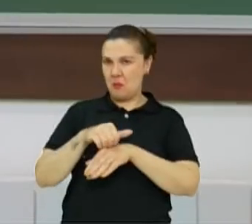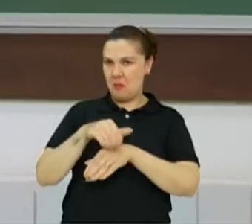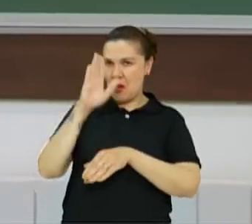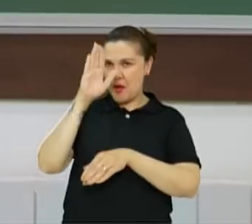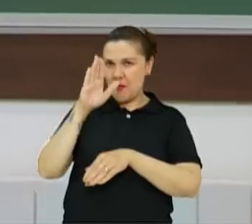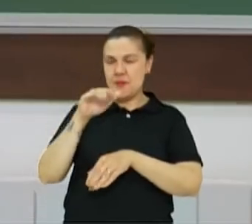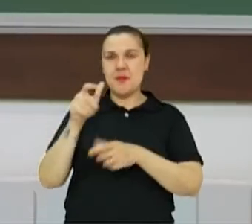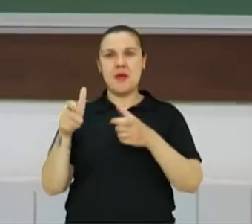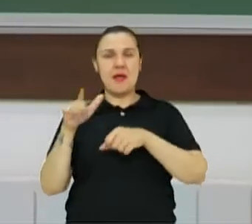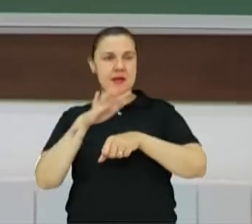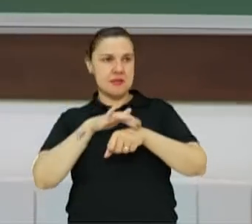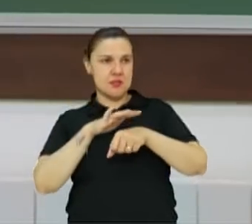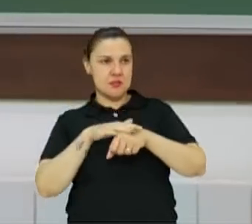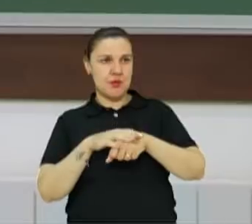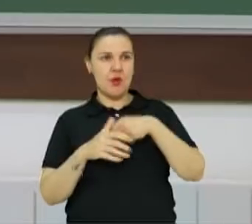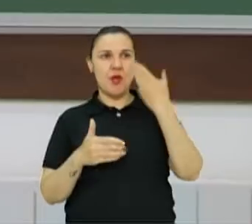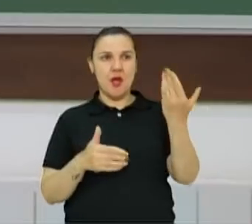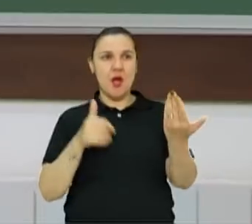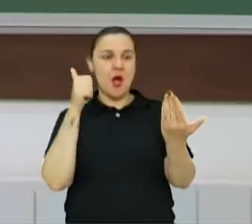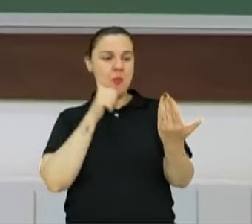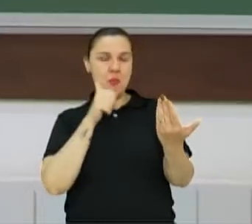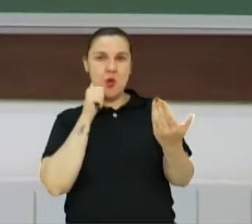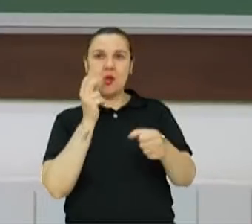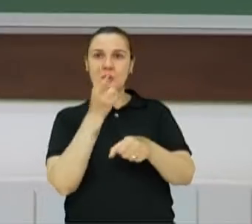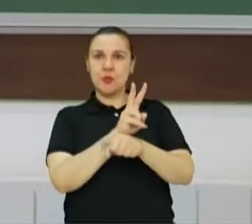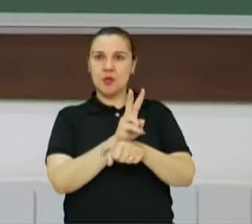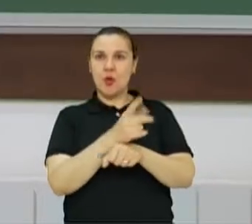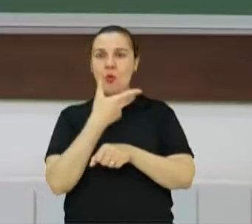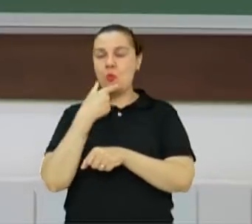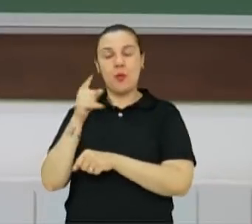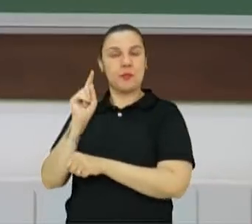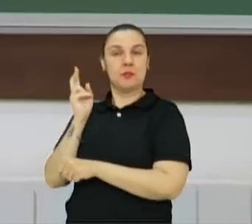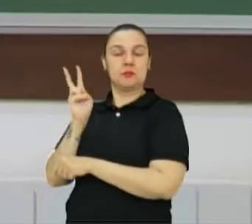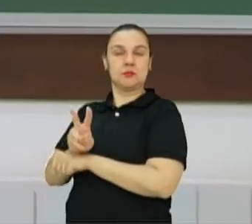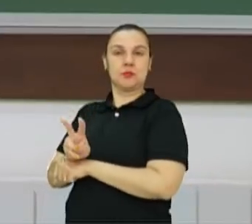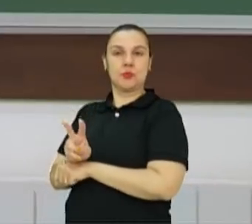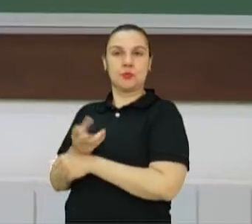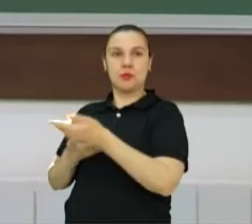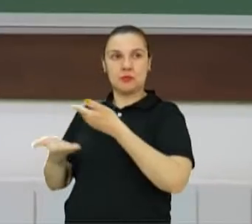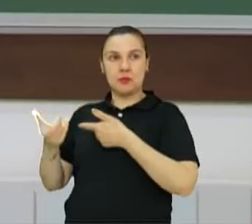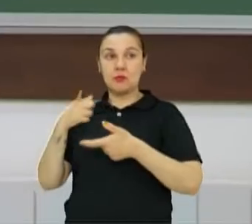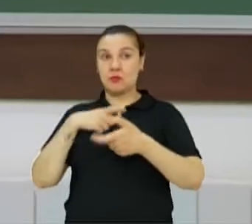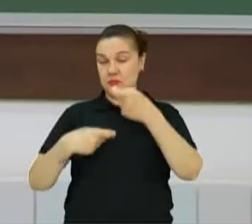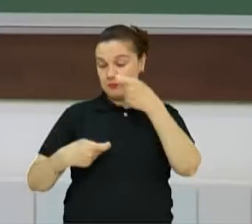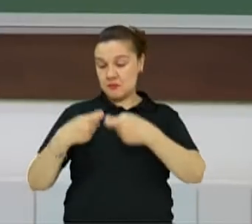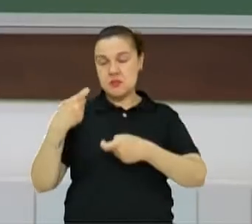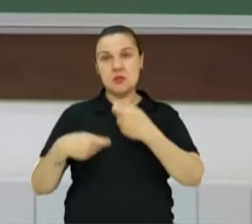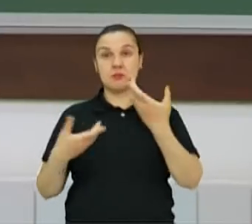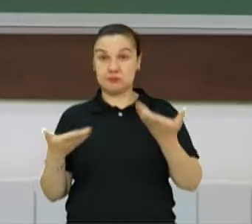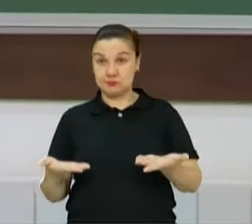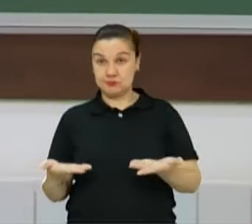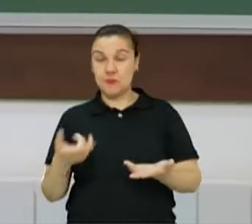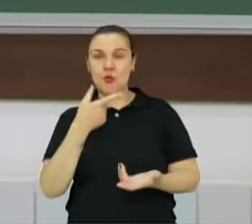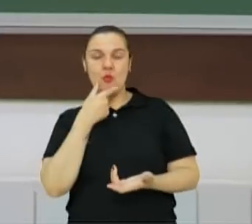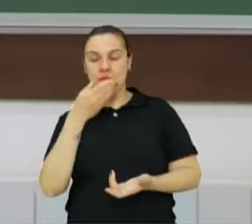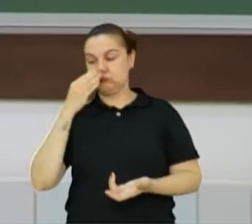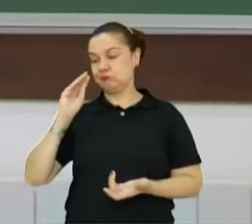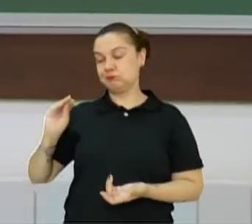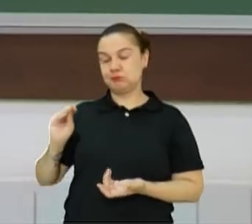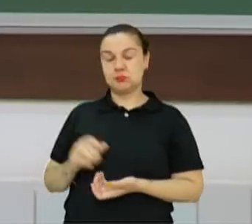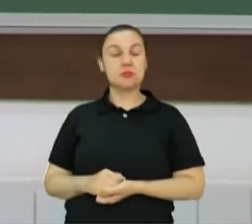maioria dessas doenças, não adianta a mulher tratar e o homem, né? Eles têm relação sexual, por exemplo, e o homem